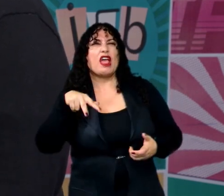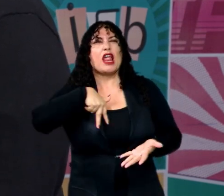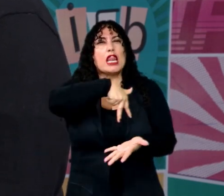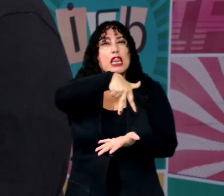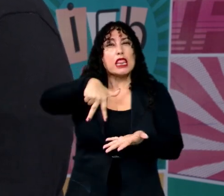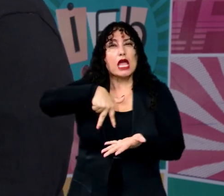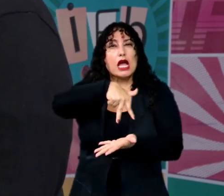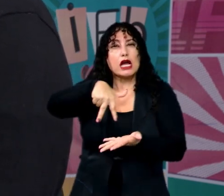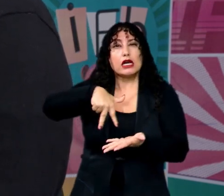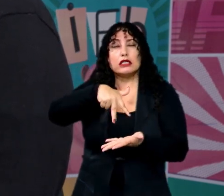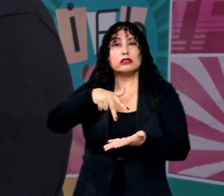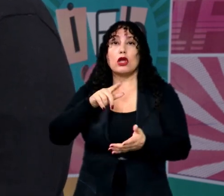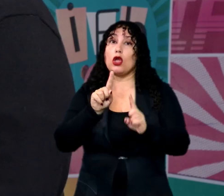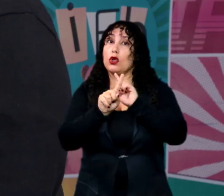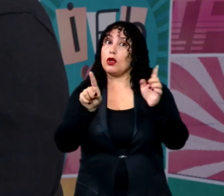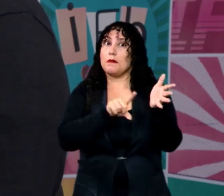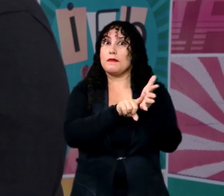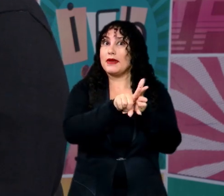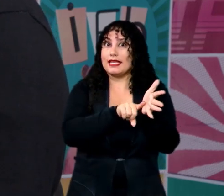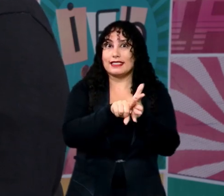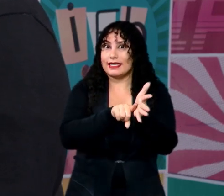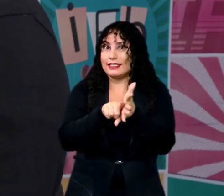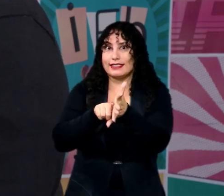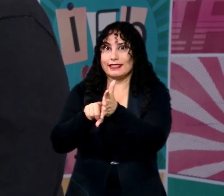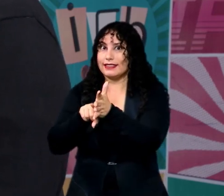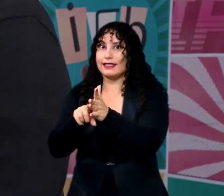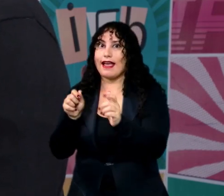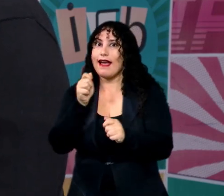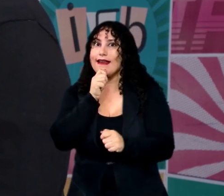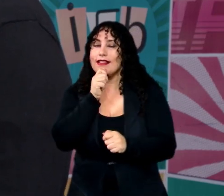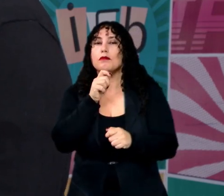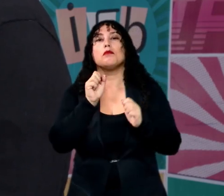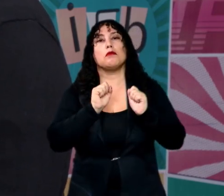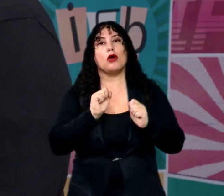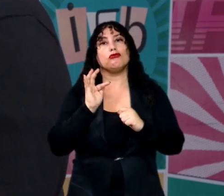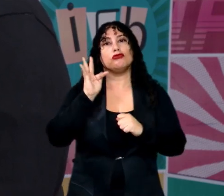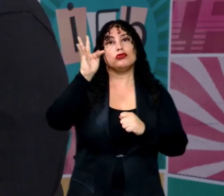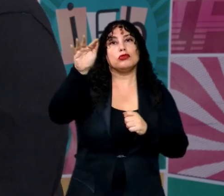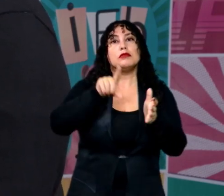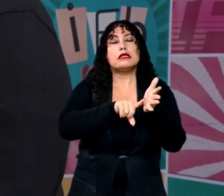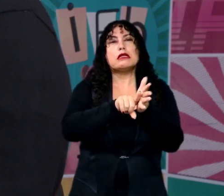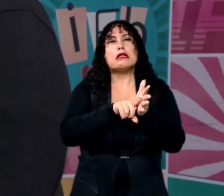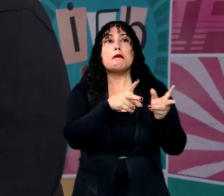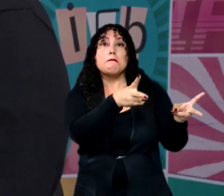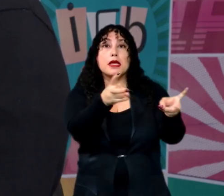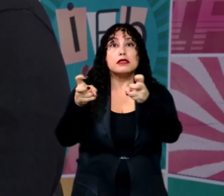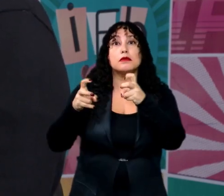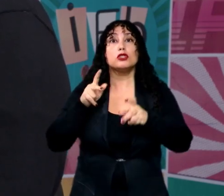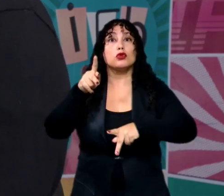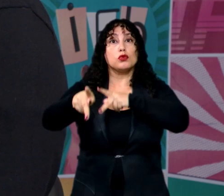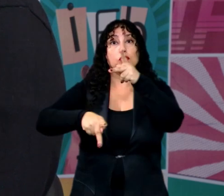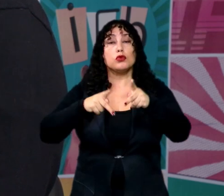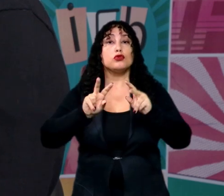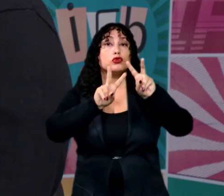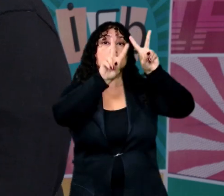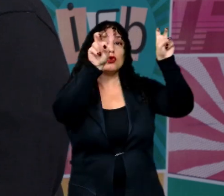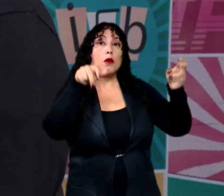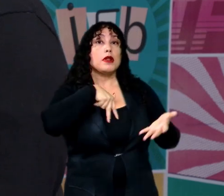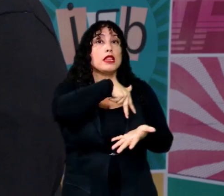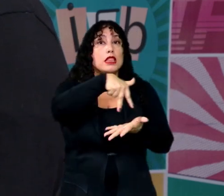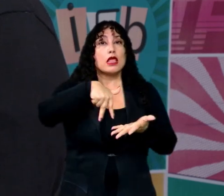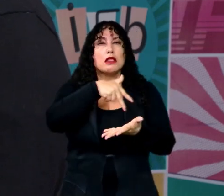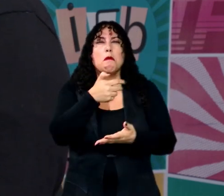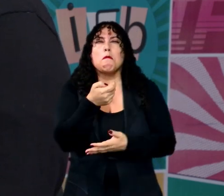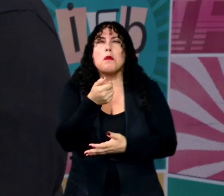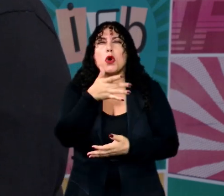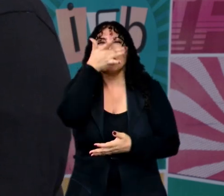falando, não fiz nenhuma pesquisa sobre isso, uma pesquisa também que a gente pode fazer, né, sobre recepção do público, sobre dança. Mas o que a gente vê é que